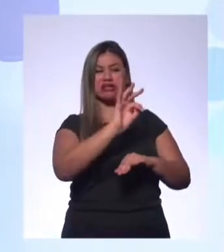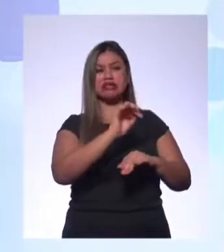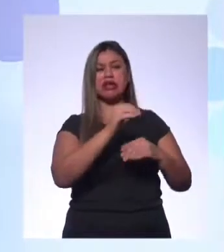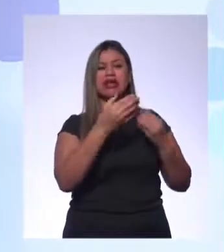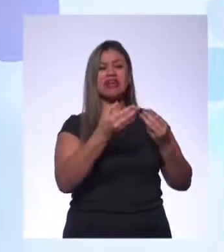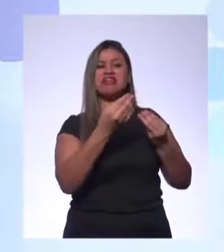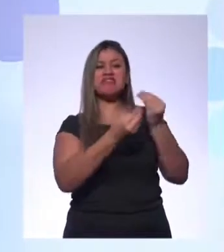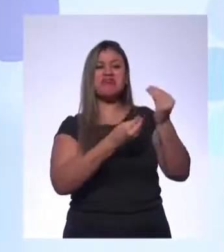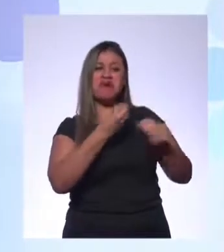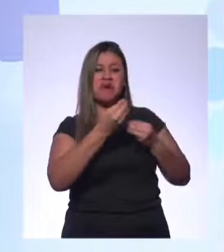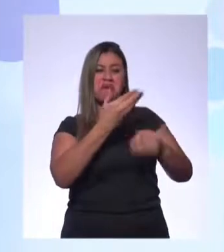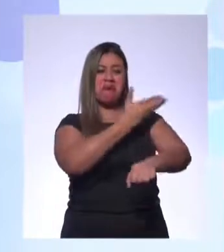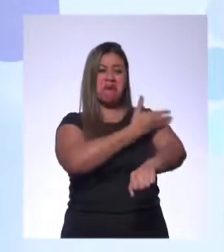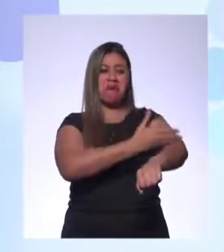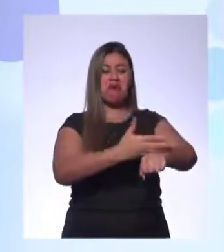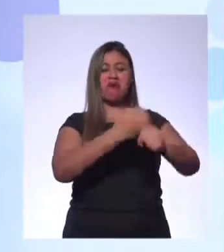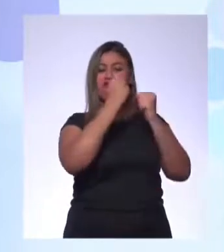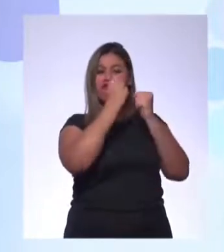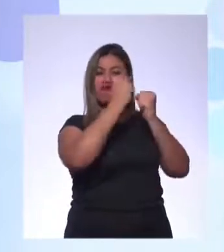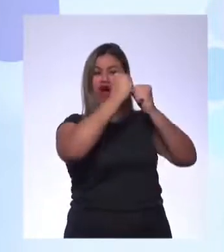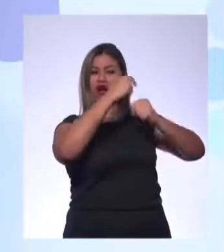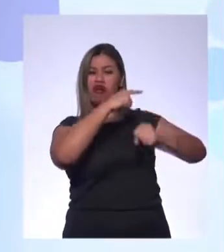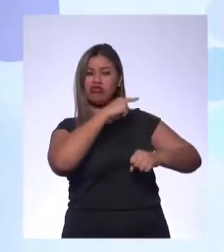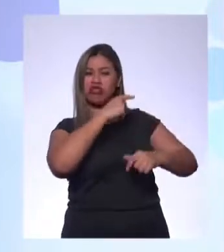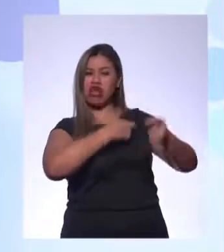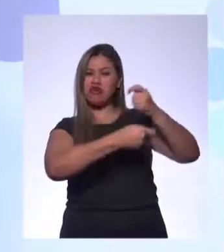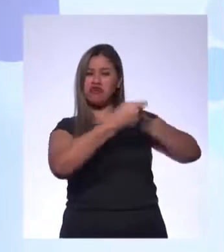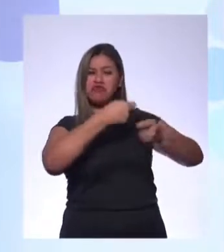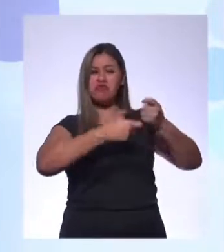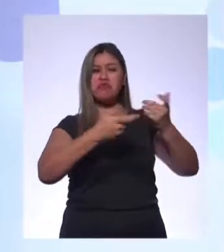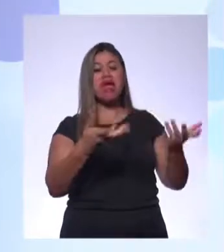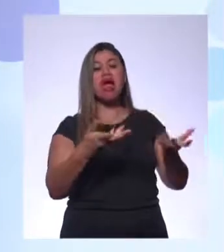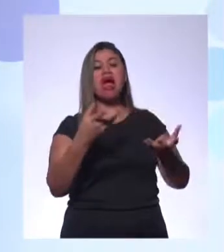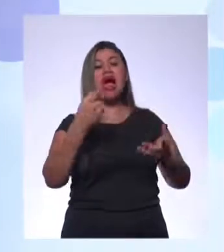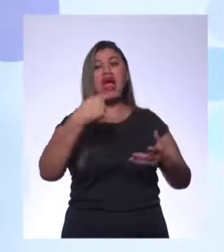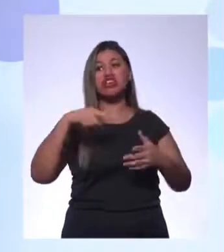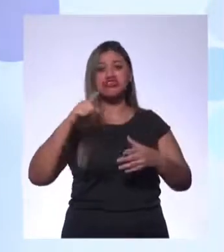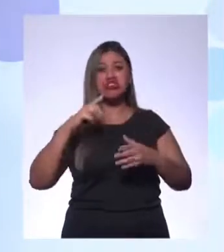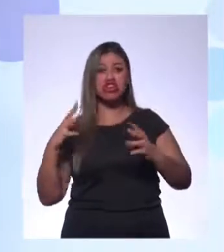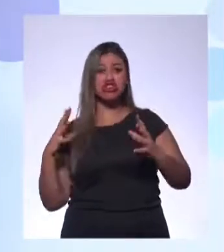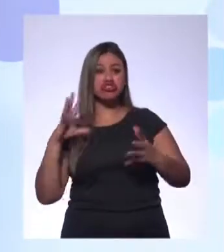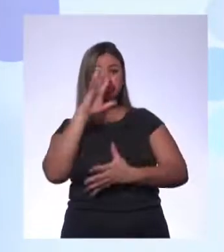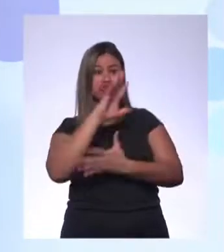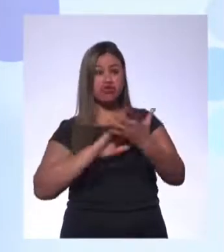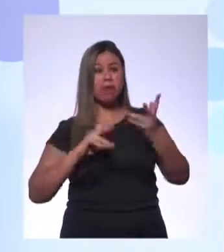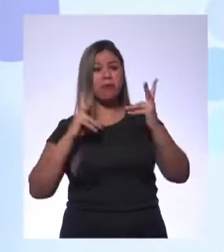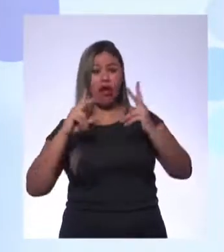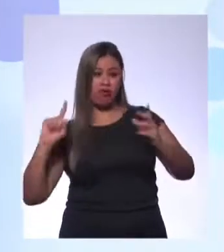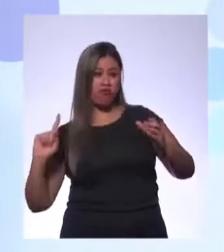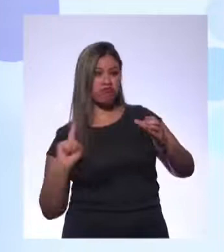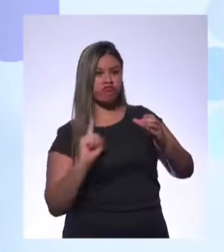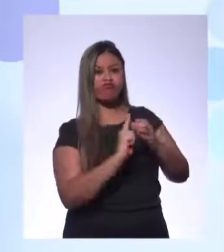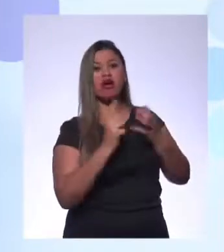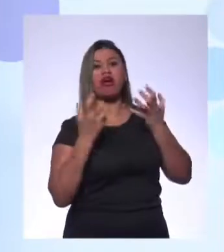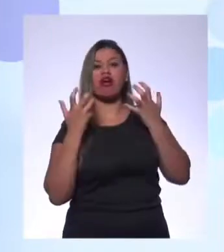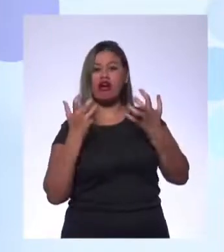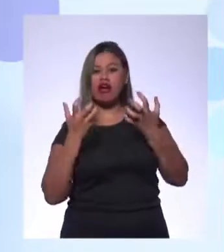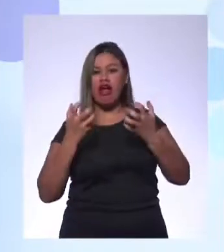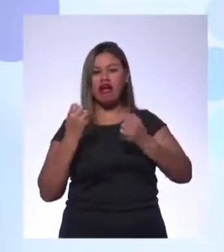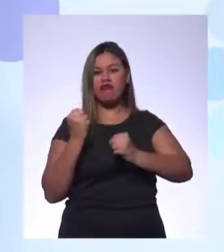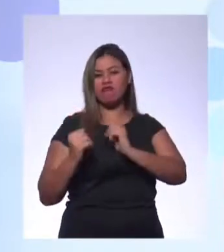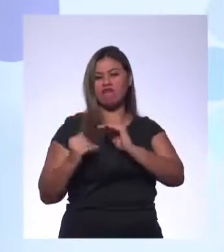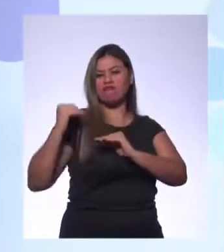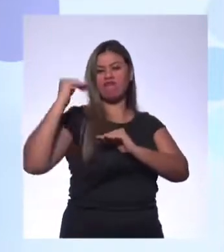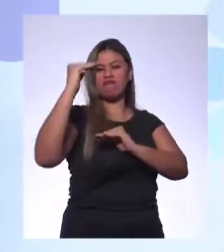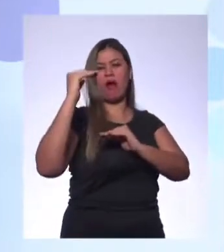países muito fortes economicamente, sobretudo, então nós queremos ingressar nesse rol aí de